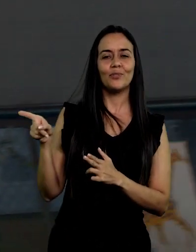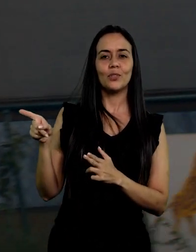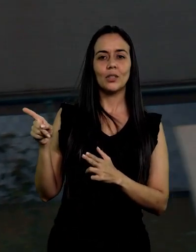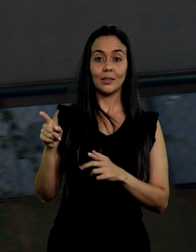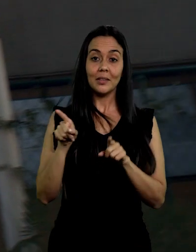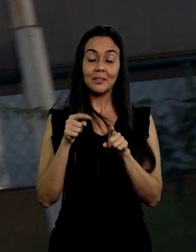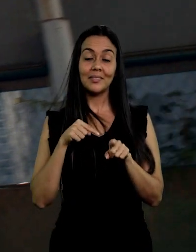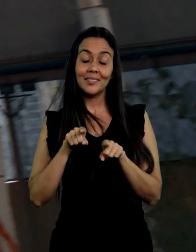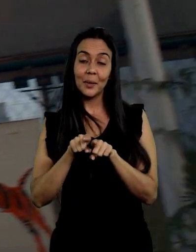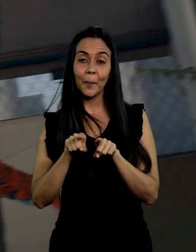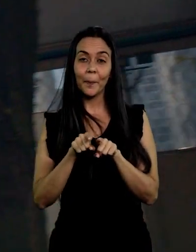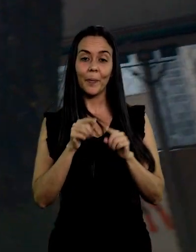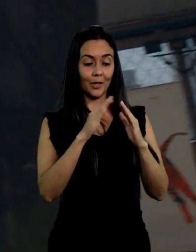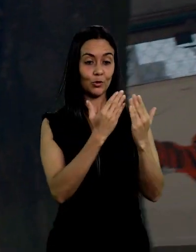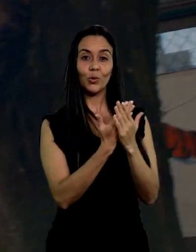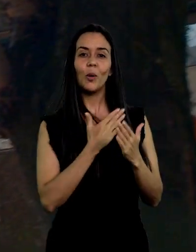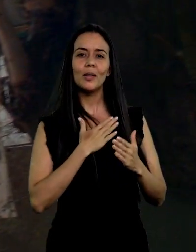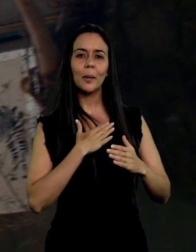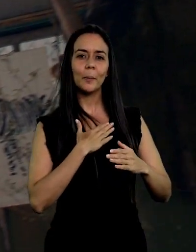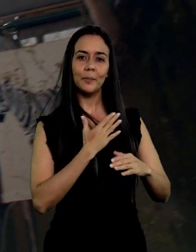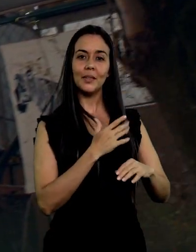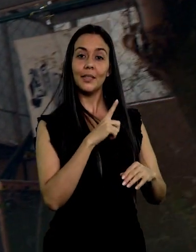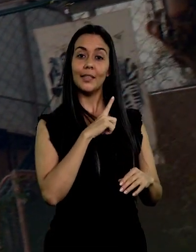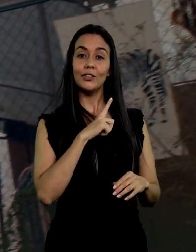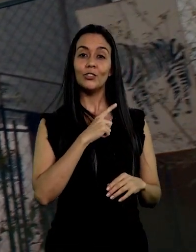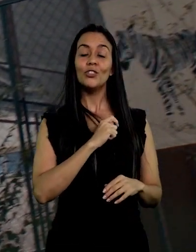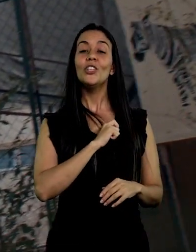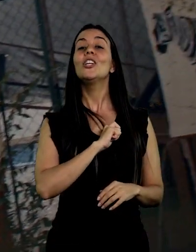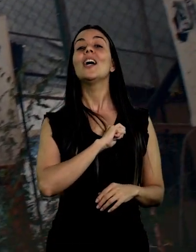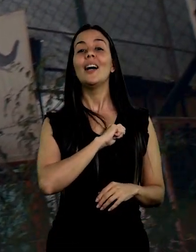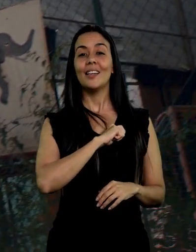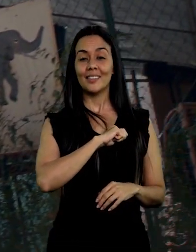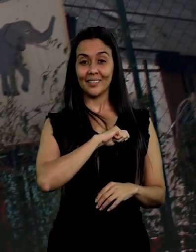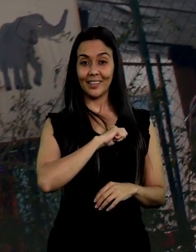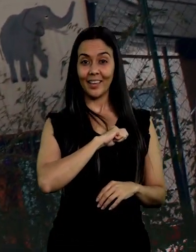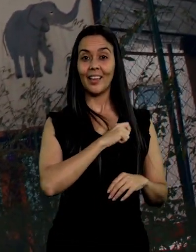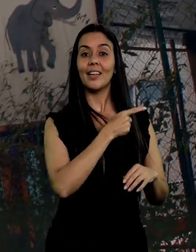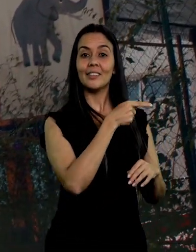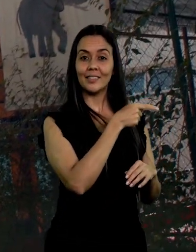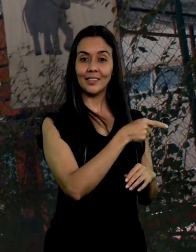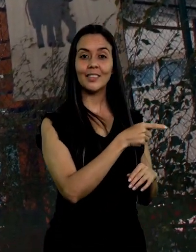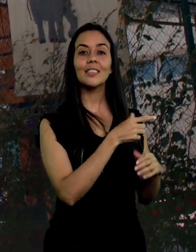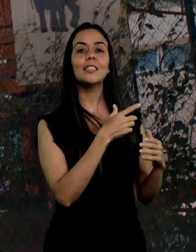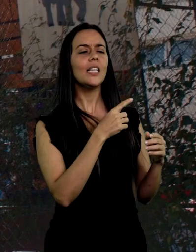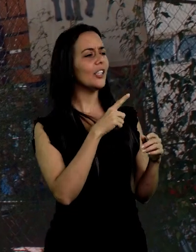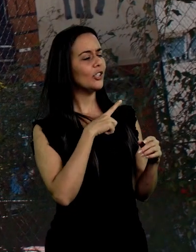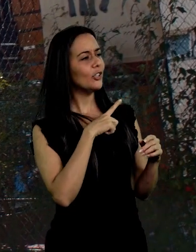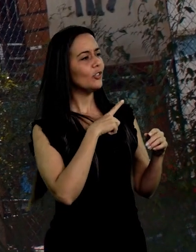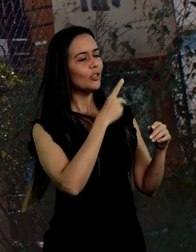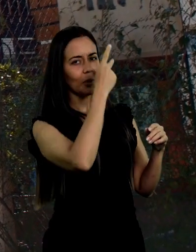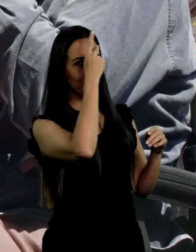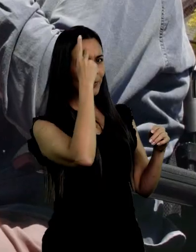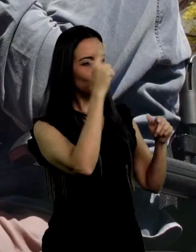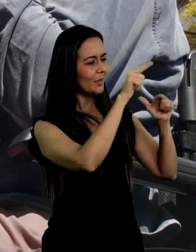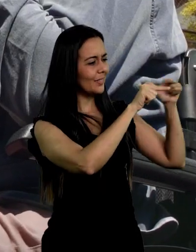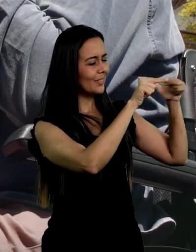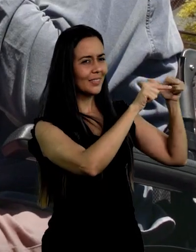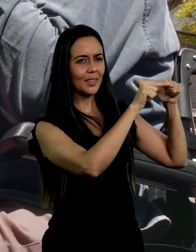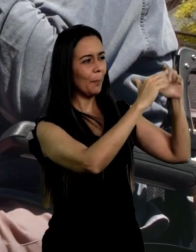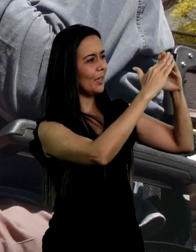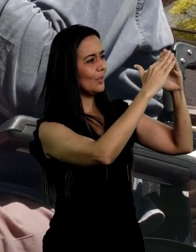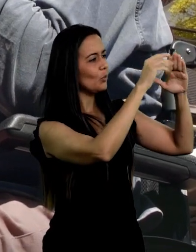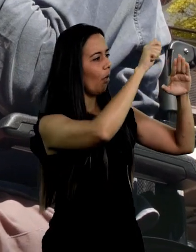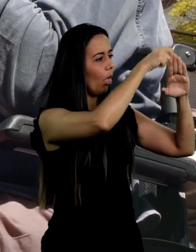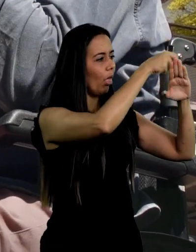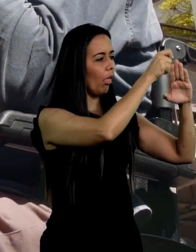lado da escola tinha uma delegacia, em cima eu via as pessoas trabalhando no telhado. Ai, que delícia. E eu falava, meu, eles são livres,